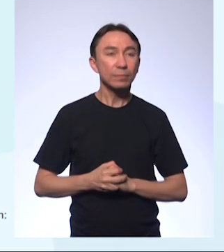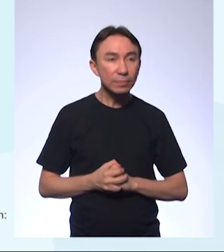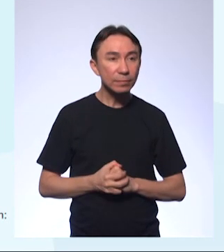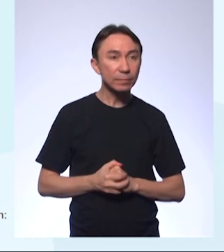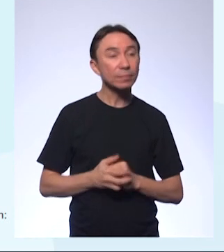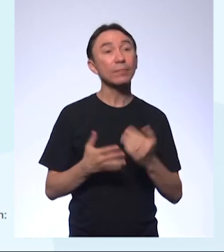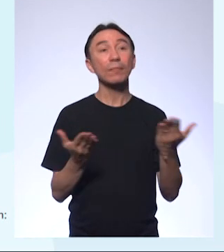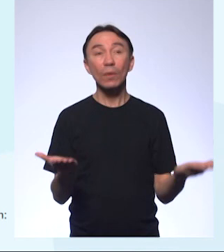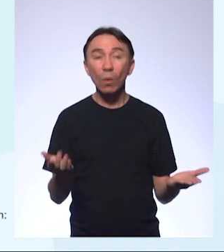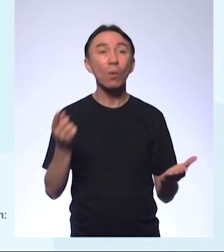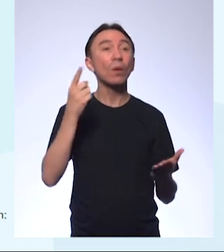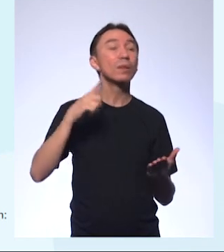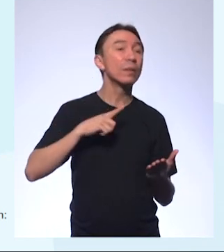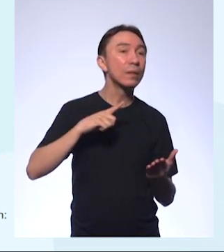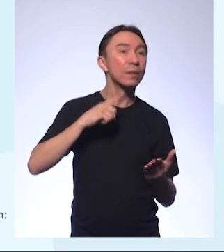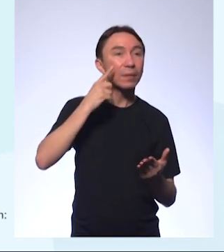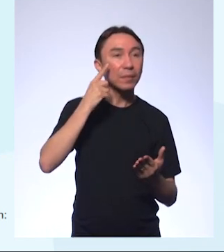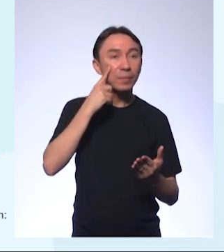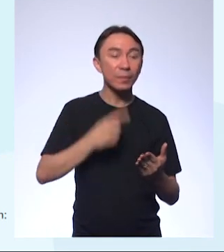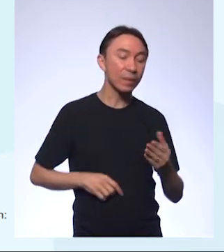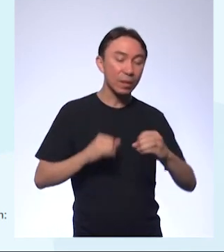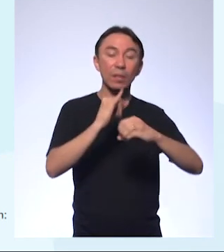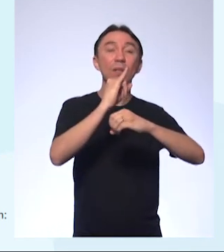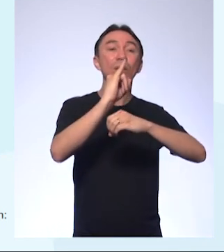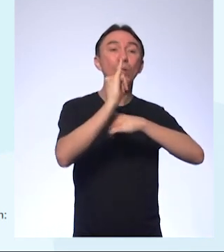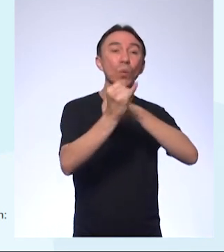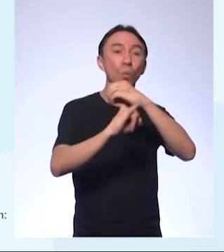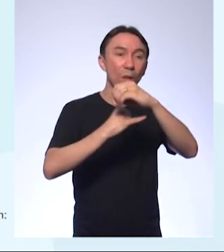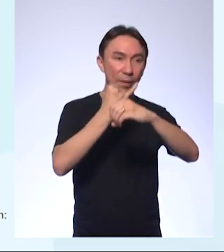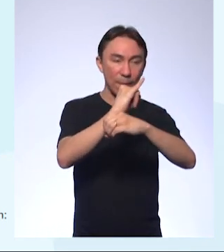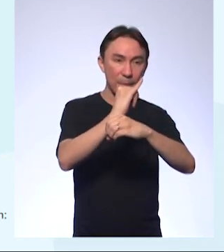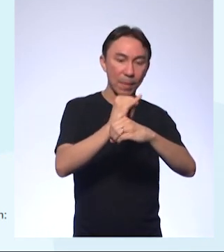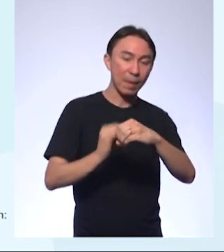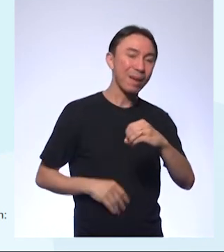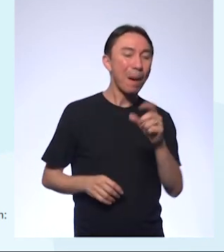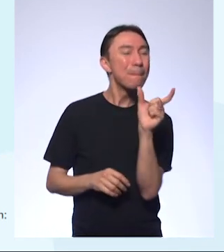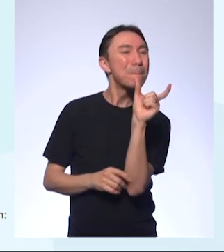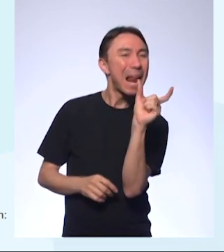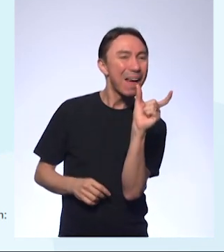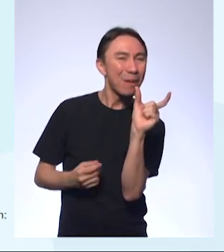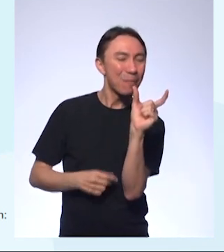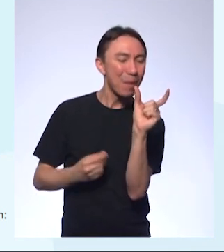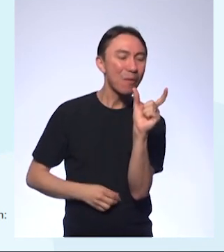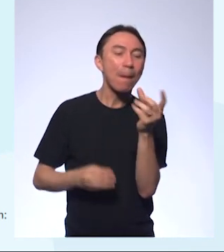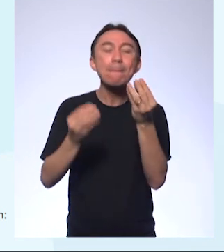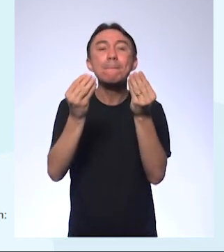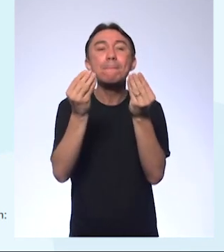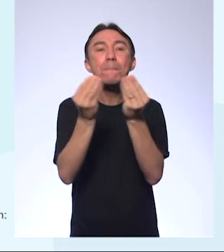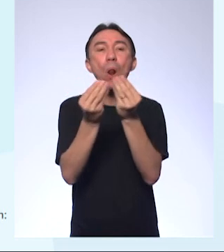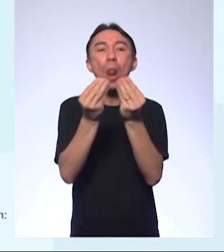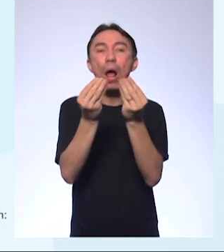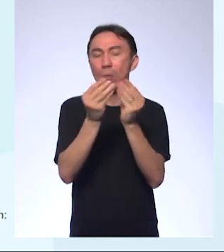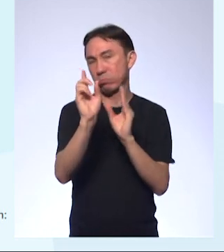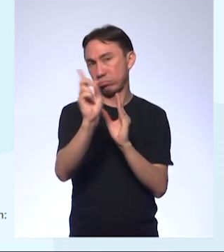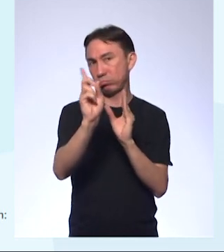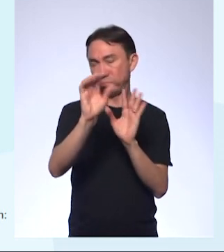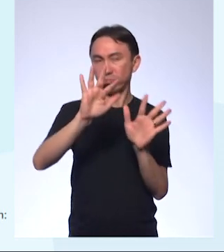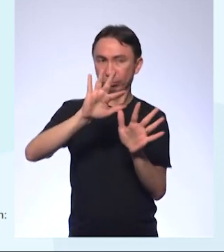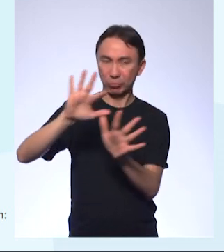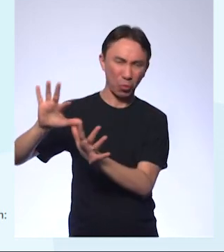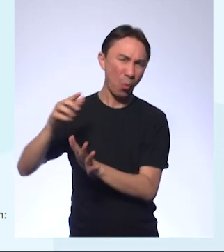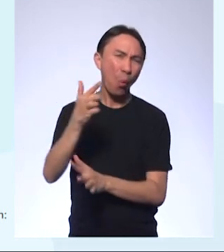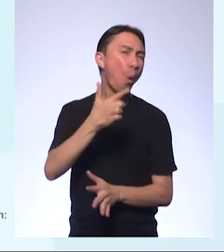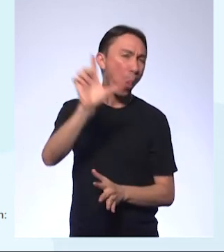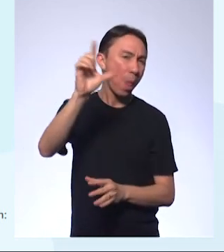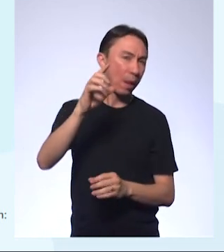Então, nós temos aqui as substâncias iônicas. A gente não vai usar a palavra molécula, né? Porque molécula ela vai se relacionar com outro tipo de ligação